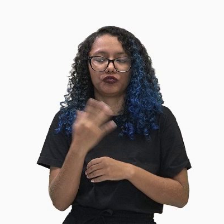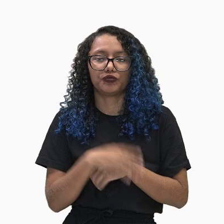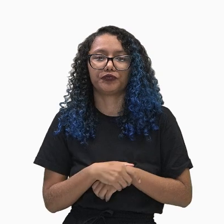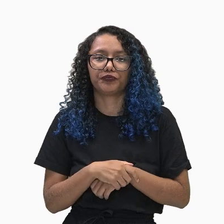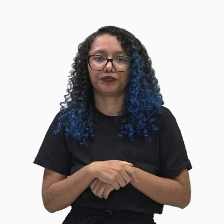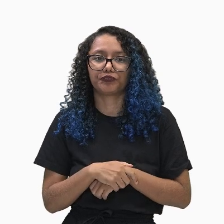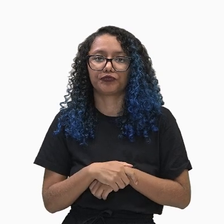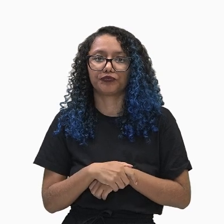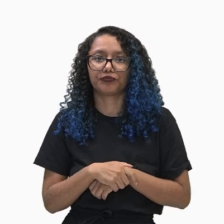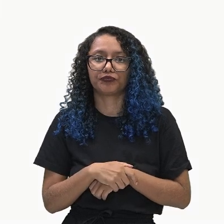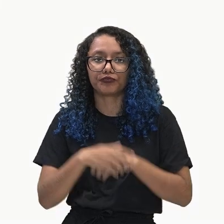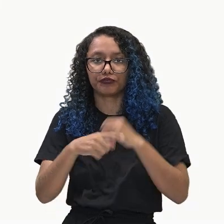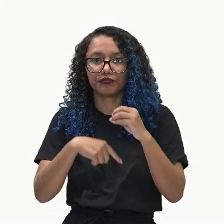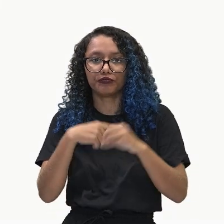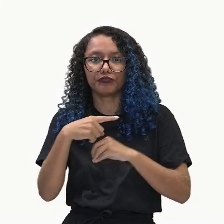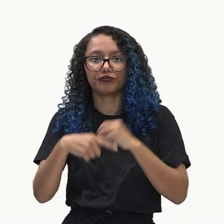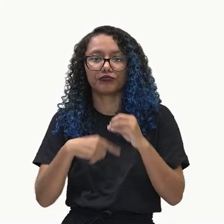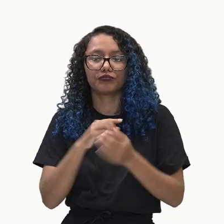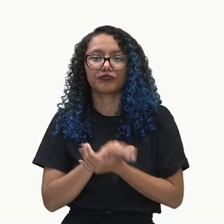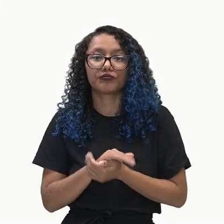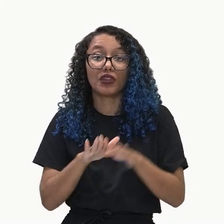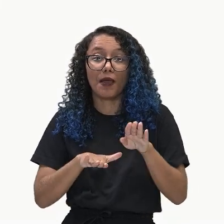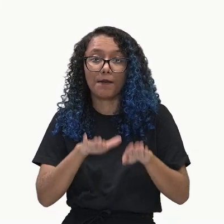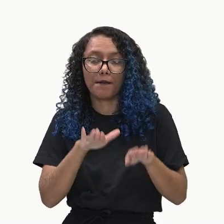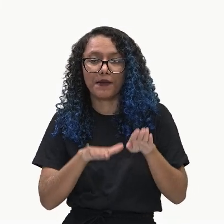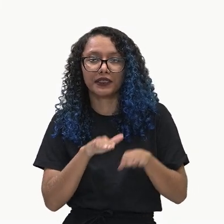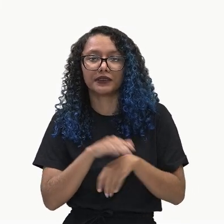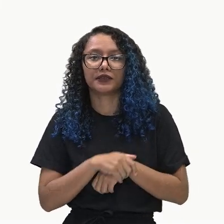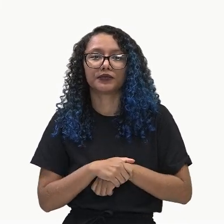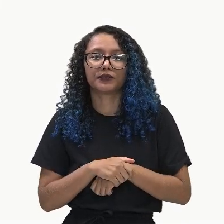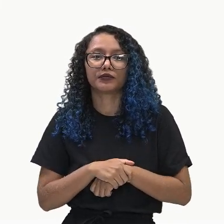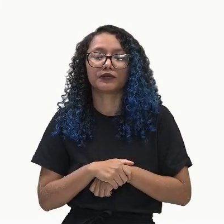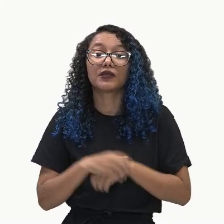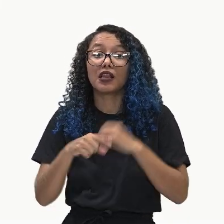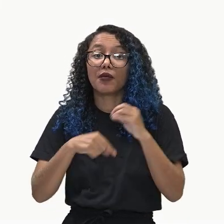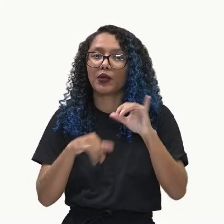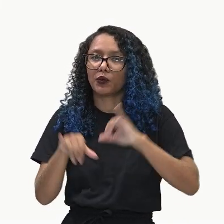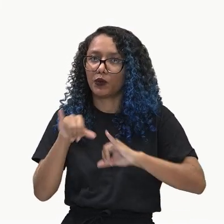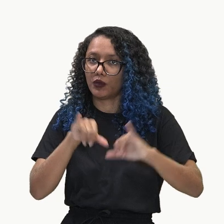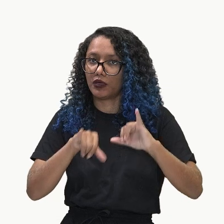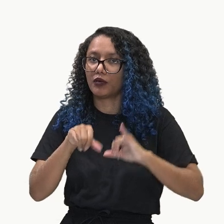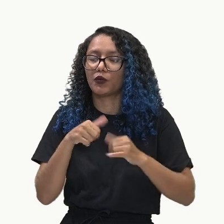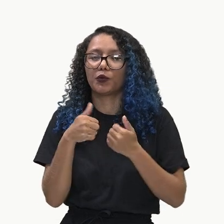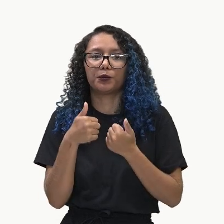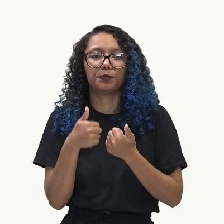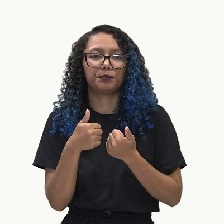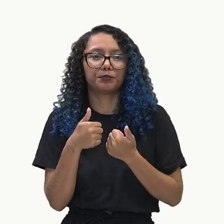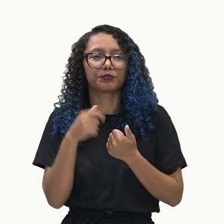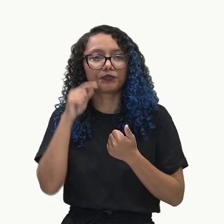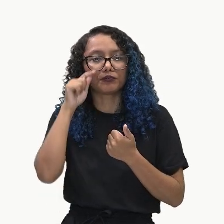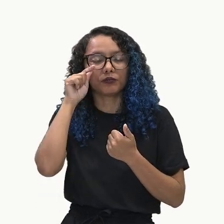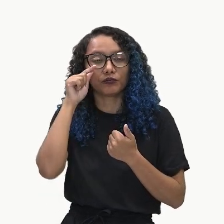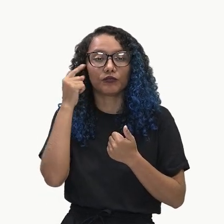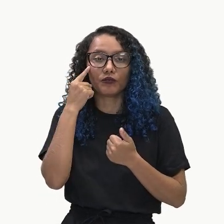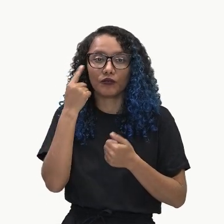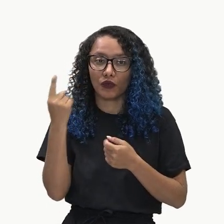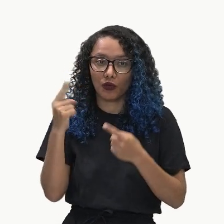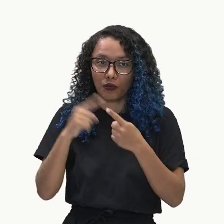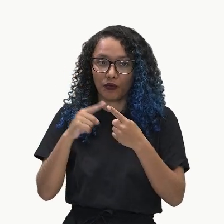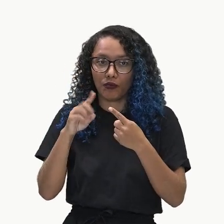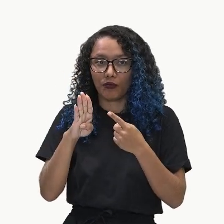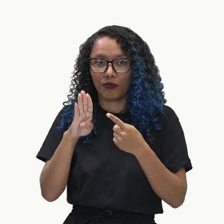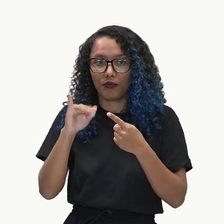ter número de elementos, lembrando que são elementos químicos. Nós vamos ter os